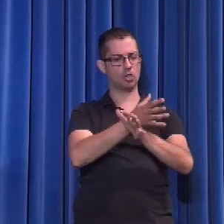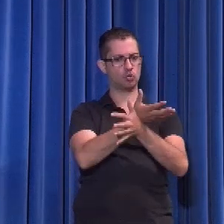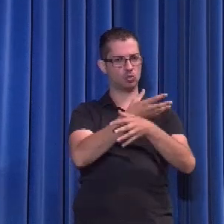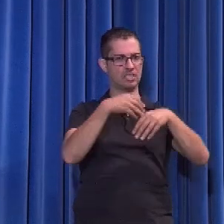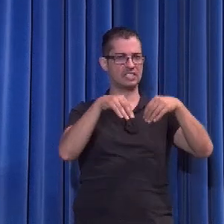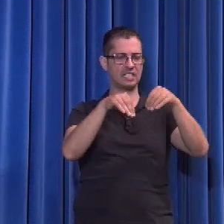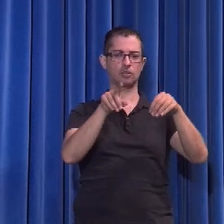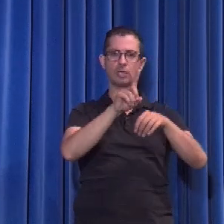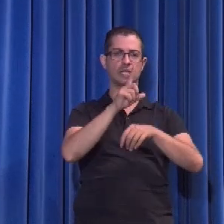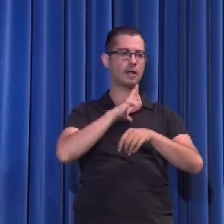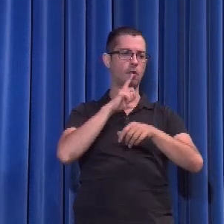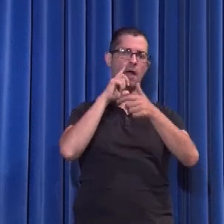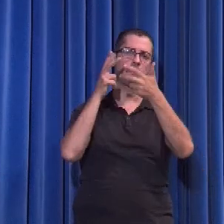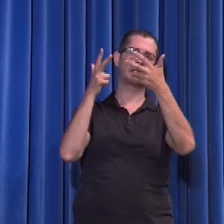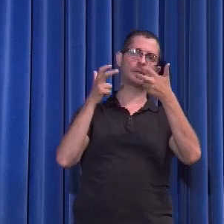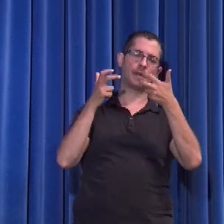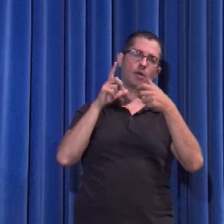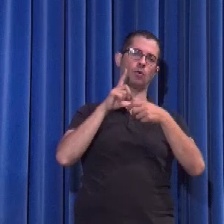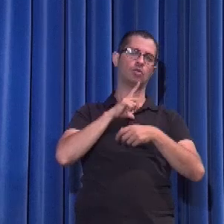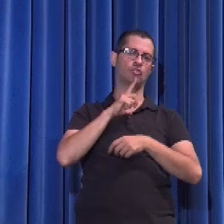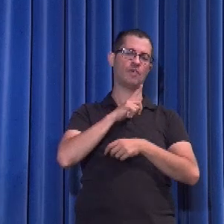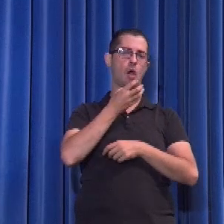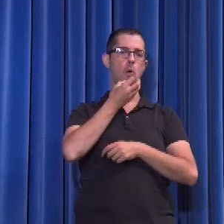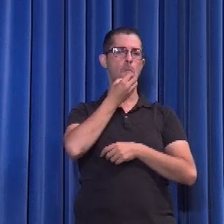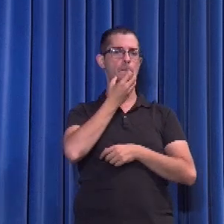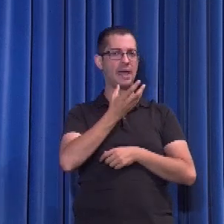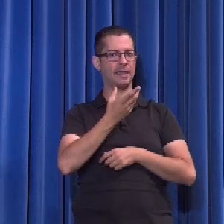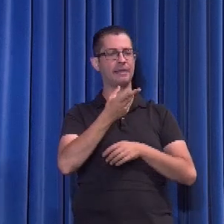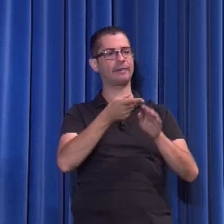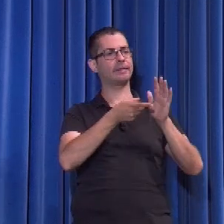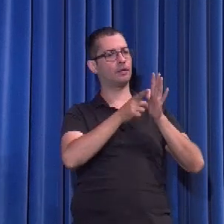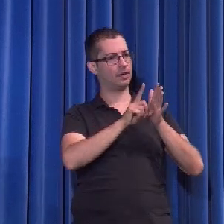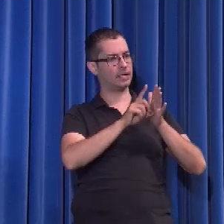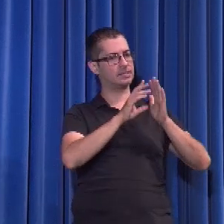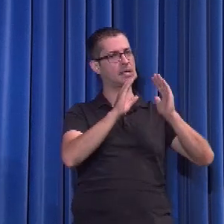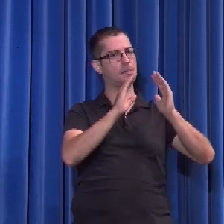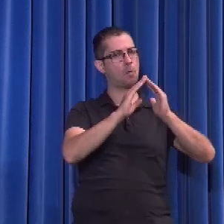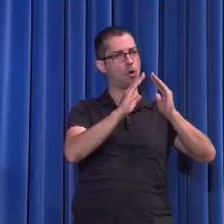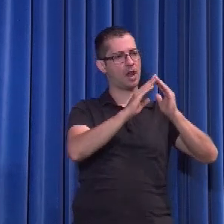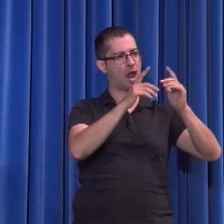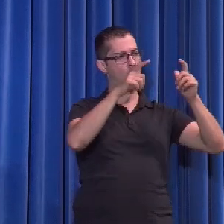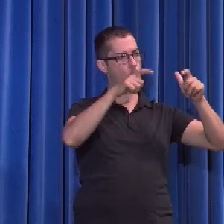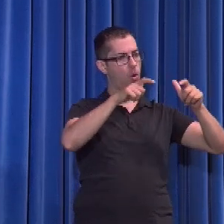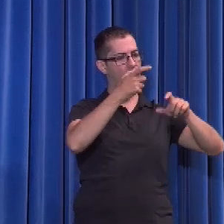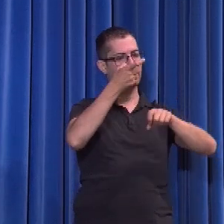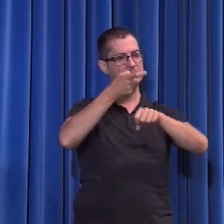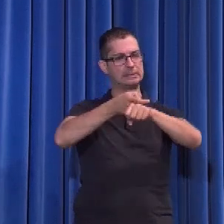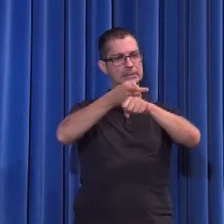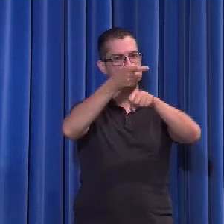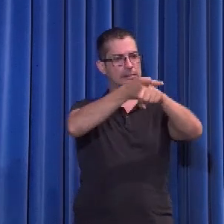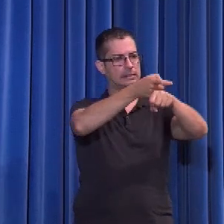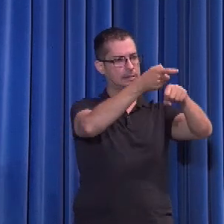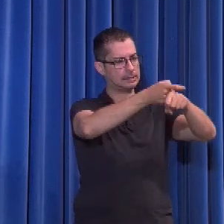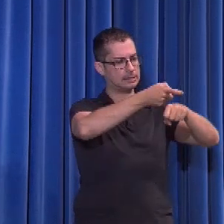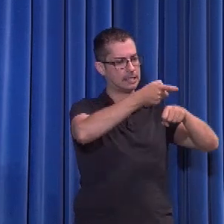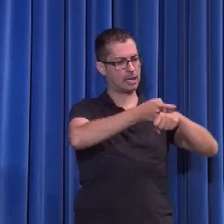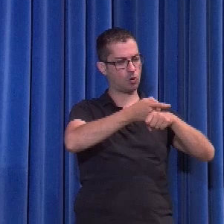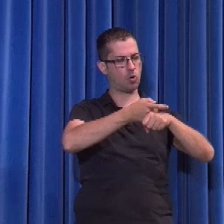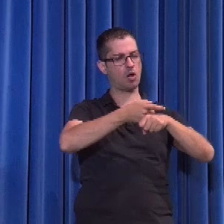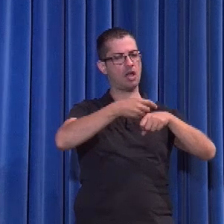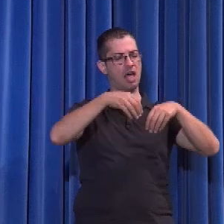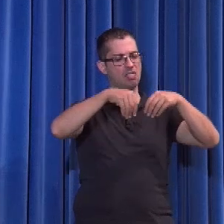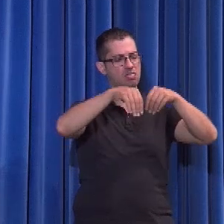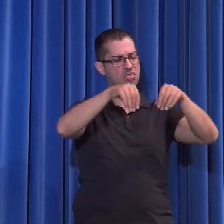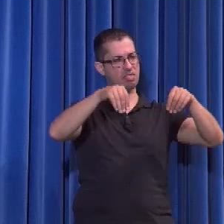vier o bem. Antes, morará nos lugares secos do deserto, na terra salgada